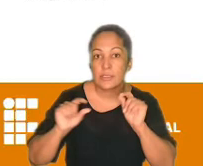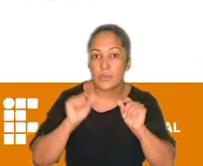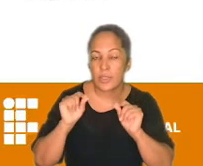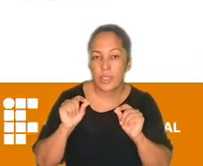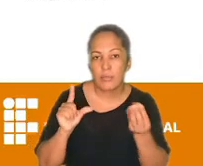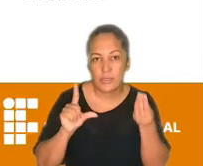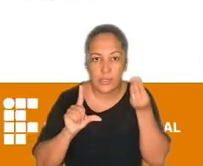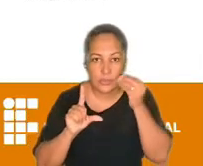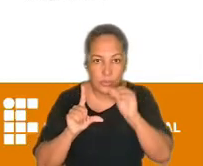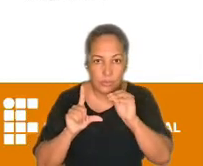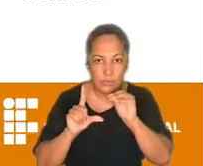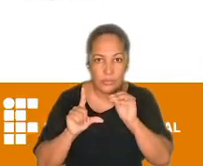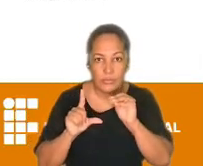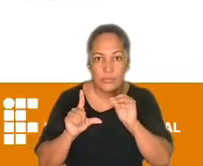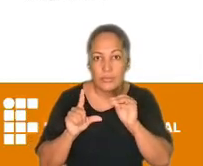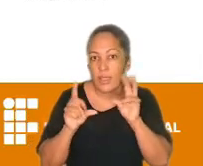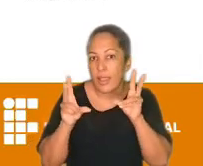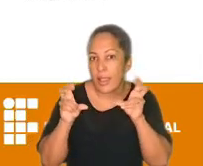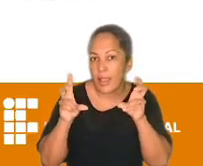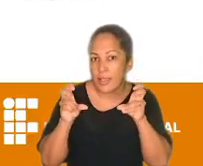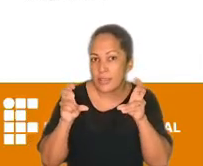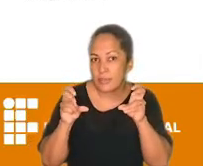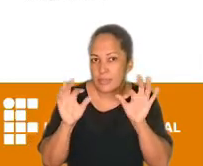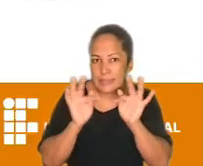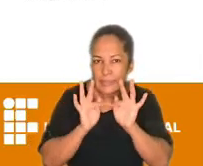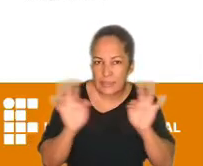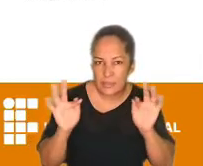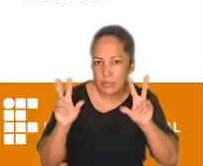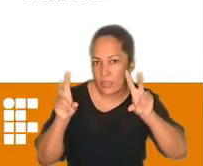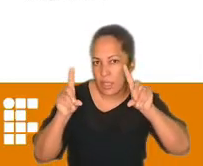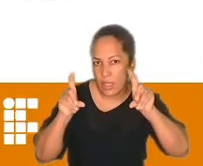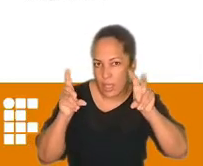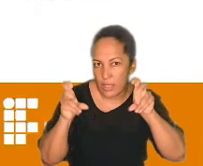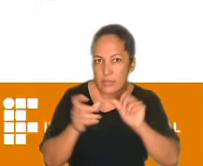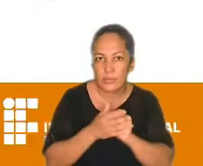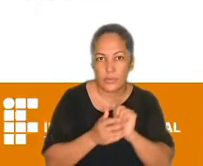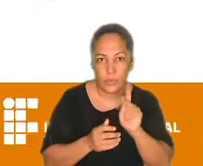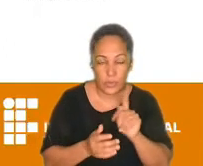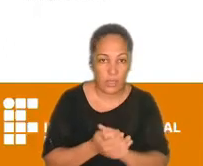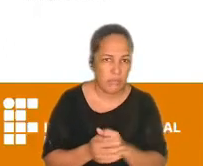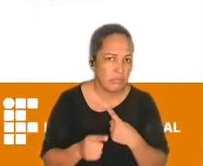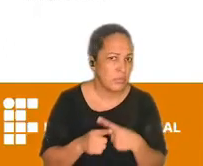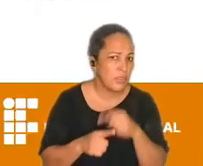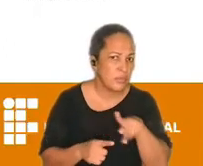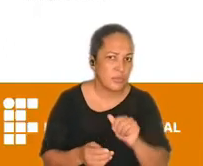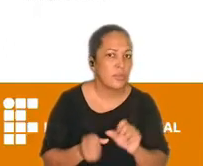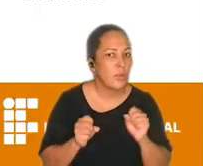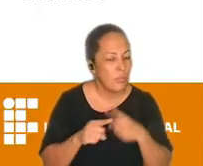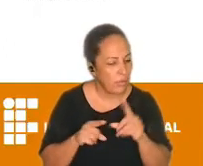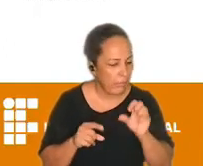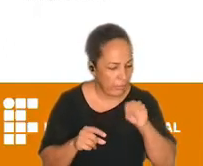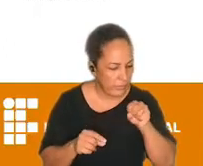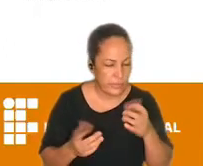com aspas simples, entre aspas simples, ok? Ah, professor, por quê? Porque é assim, tá? Essa é a